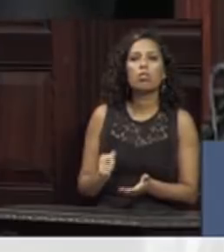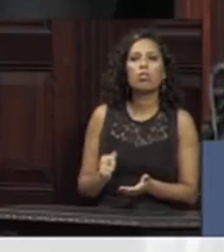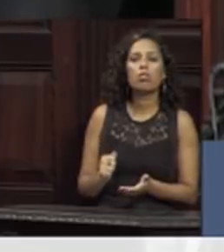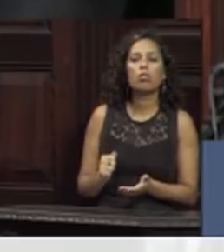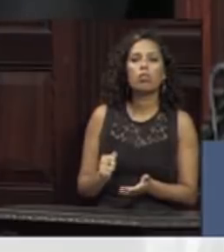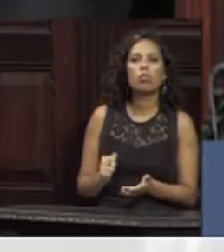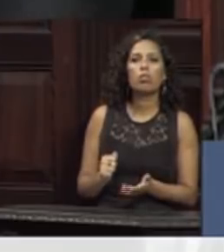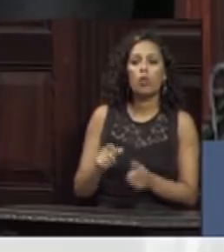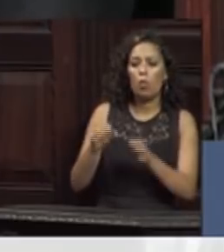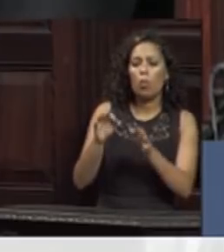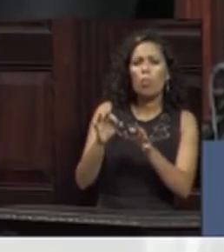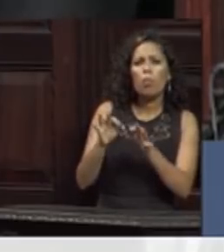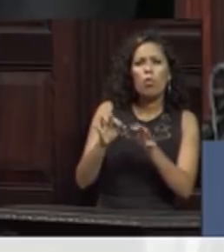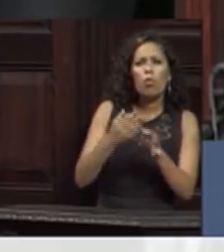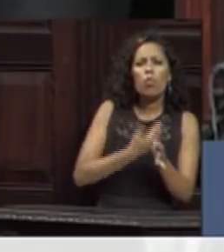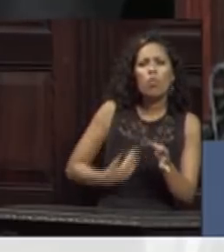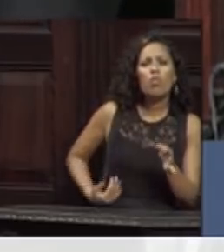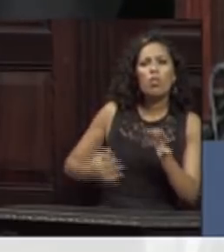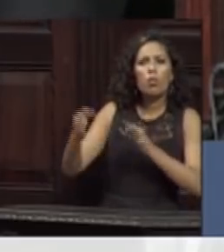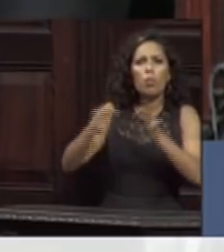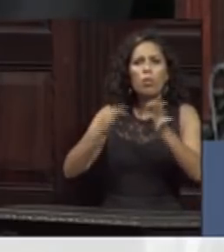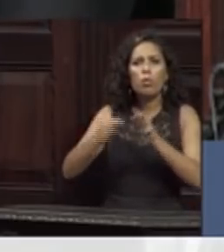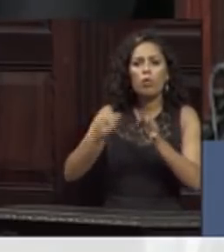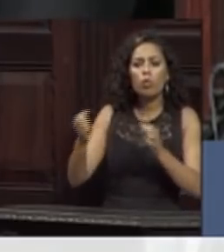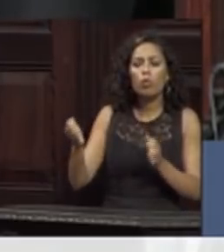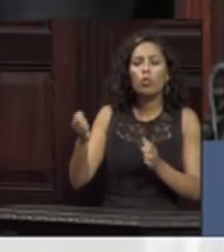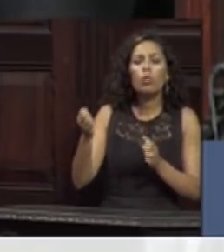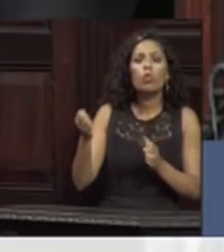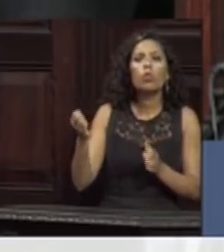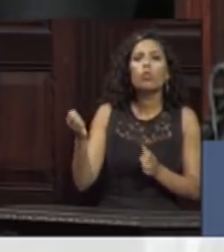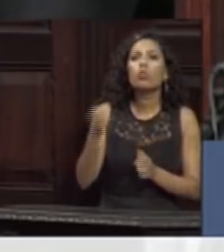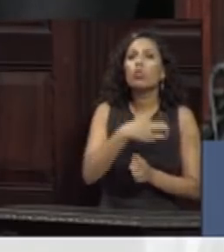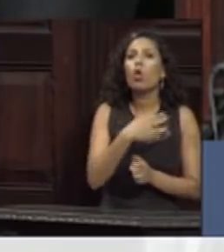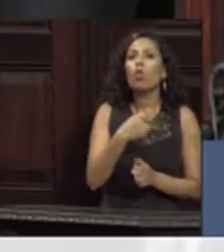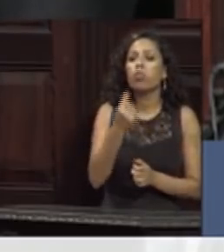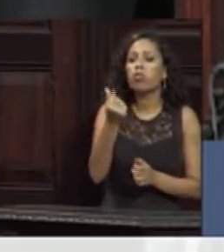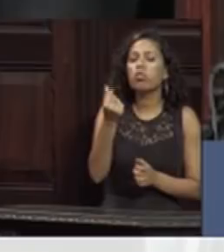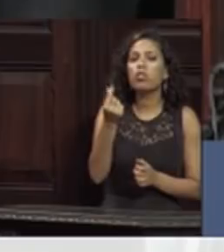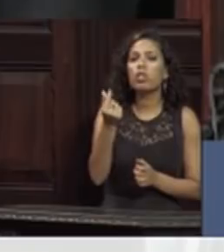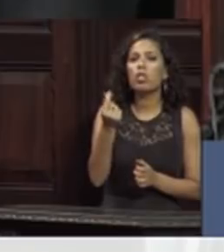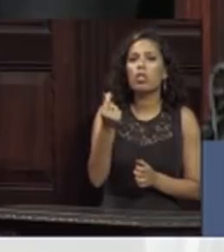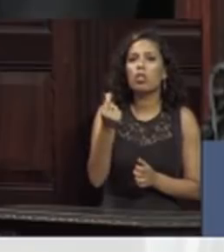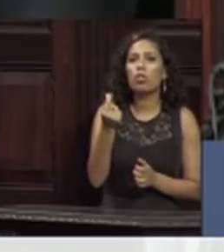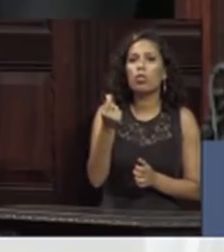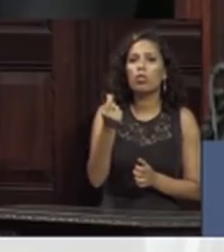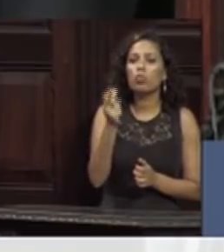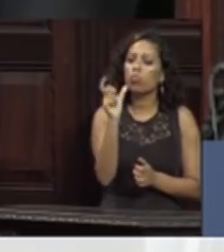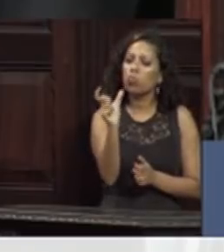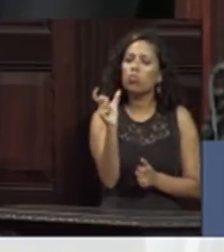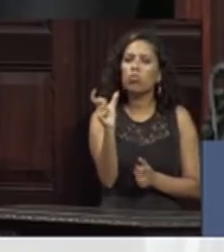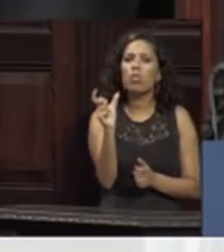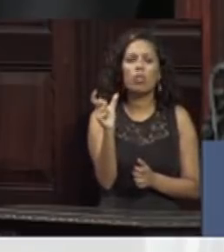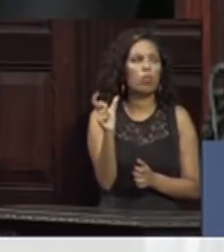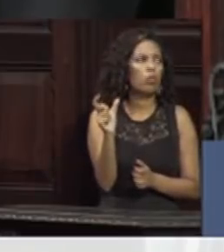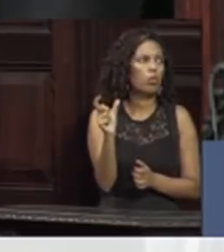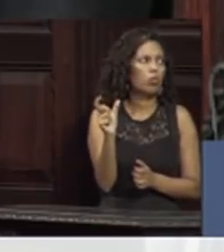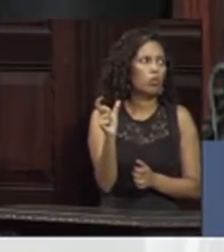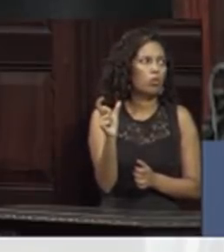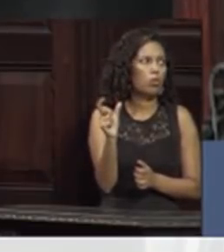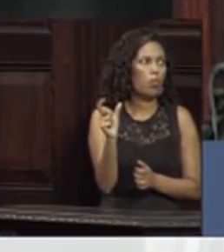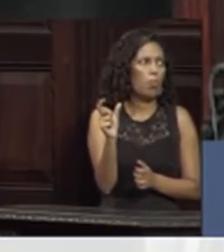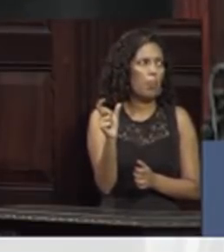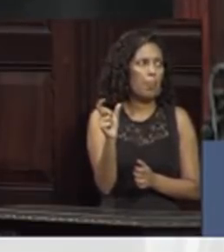fez um novo preço. Se antes, e aí eu vou no popular, roubavam